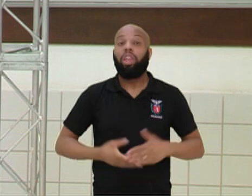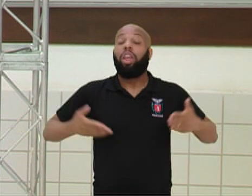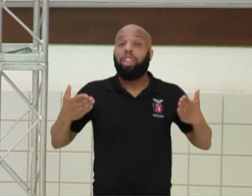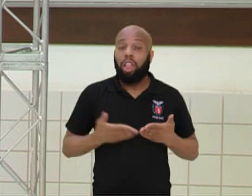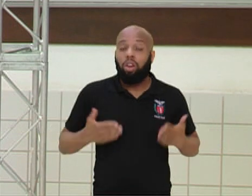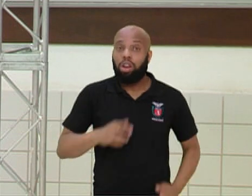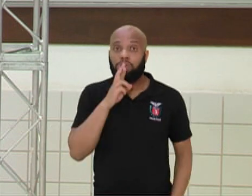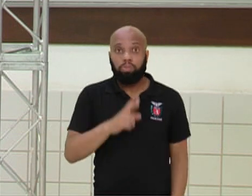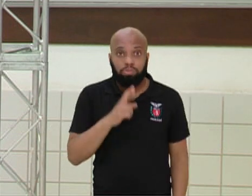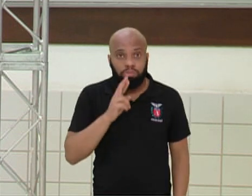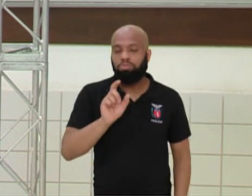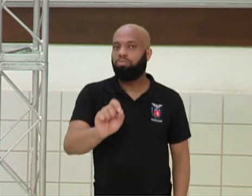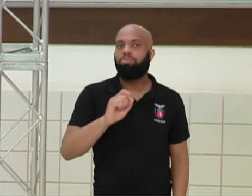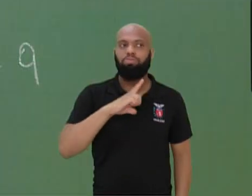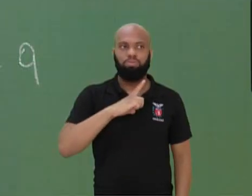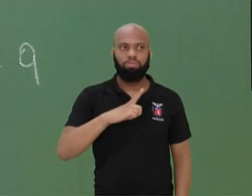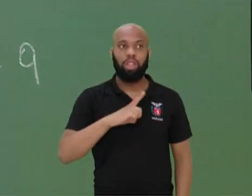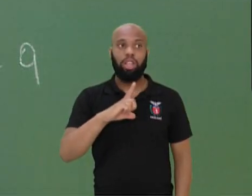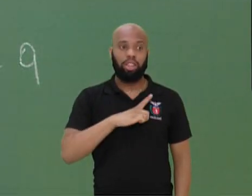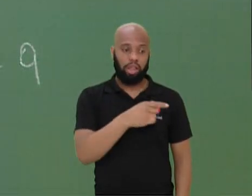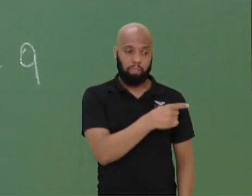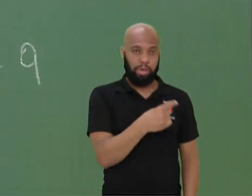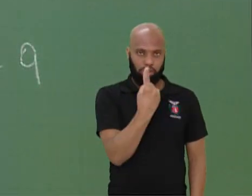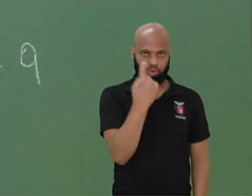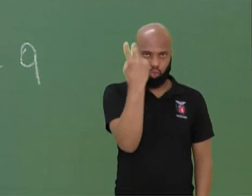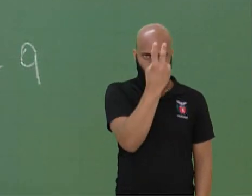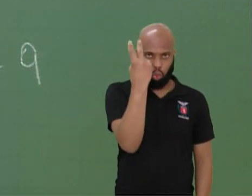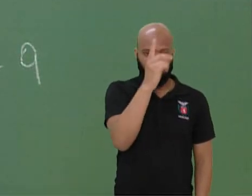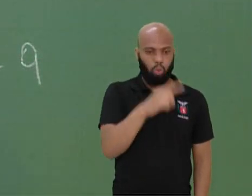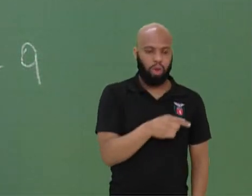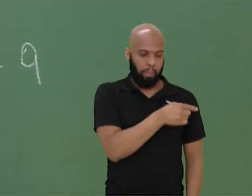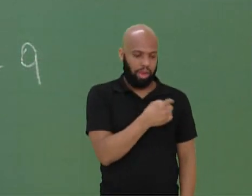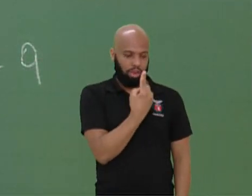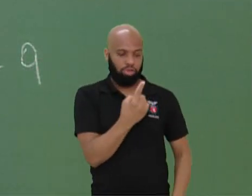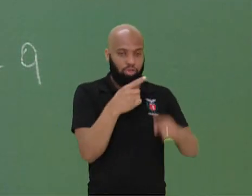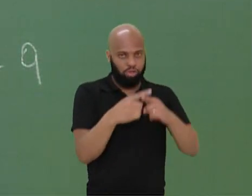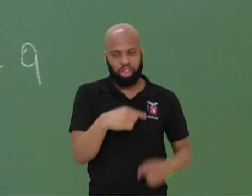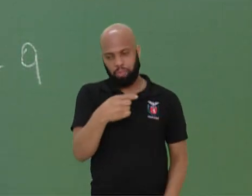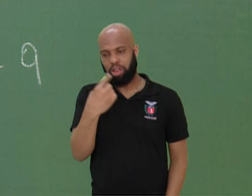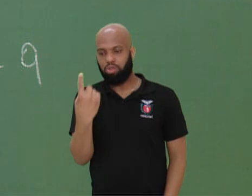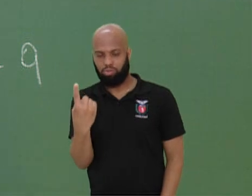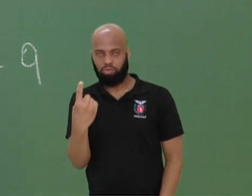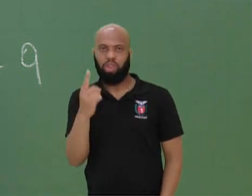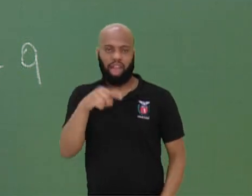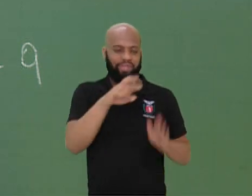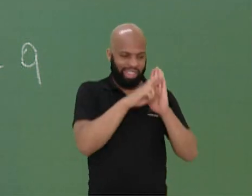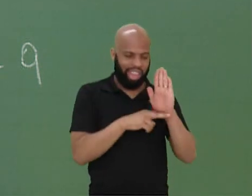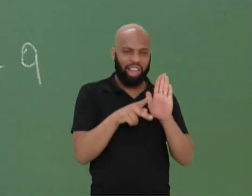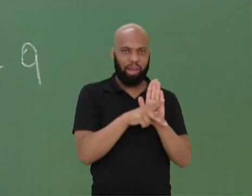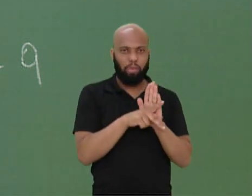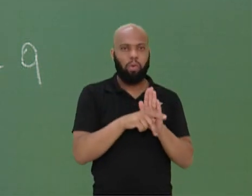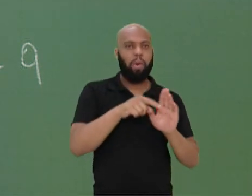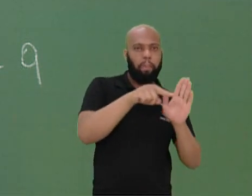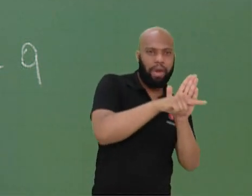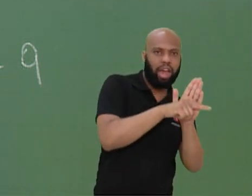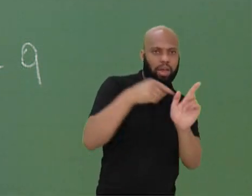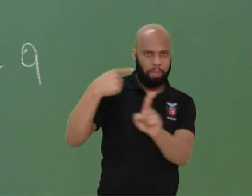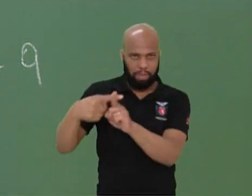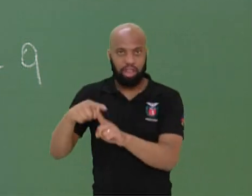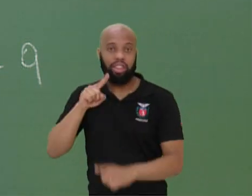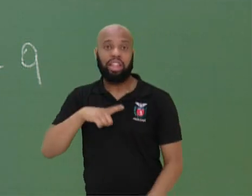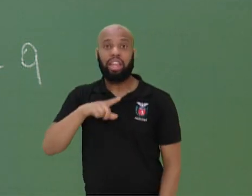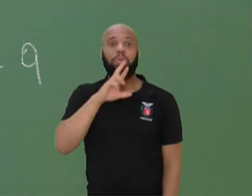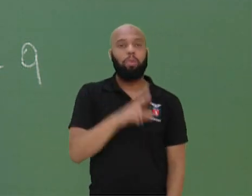Resolvendo isso agora, né, eu tenho o quê? Menos 1 elevado ao quadrado é menos 1 multiplicado por menos 1, regrinha de sinal, isso vai dar